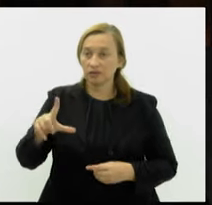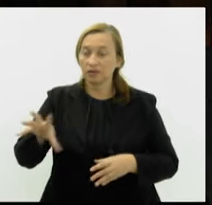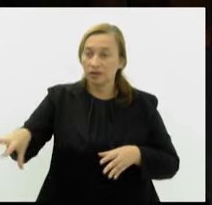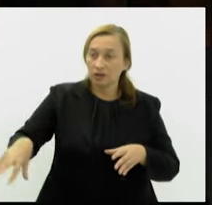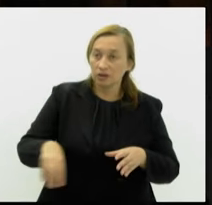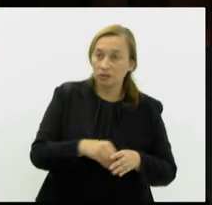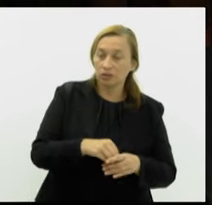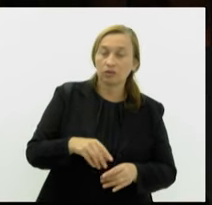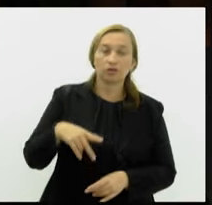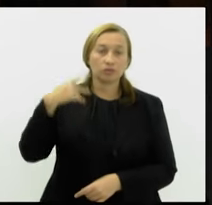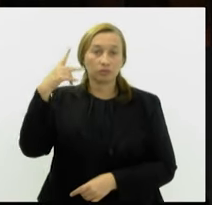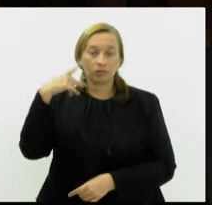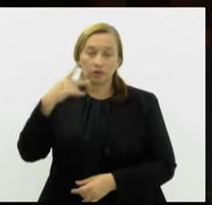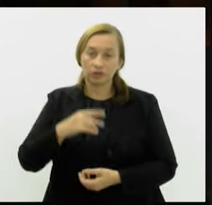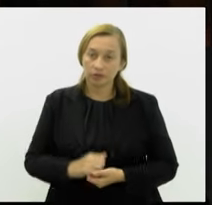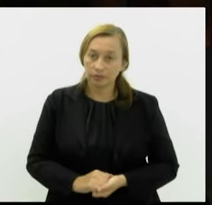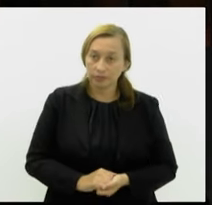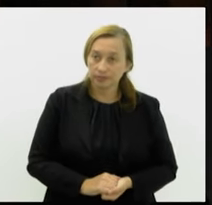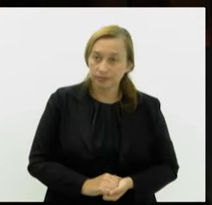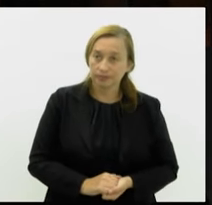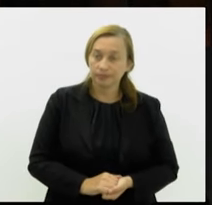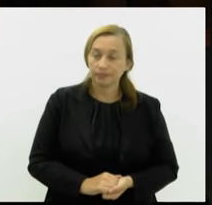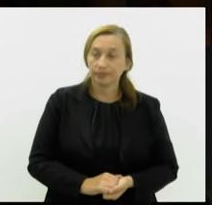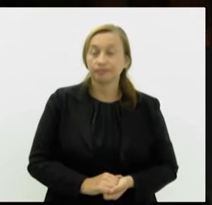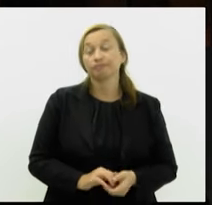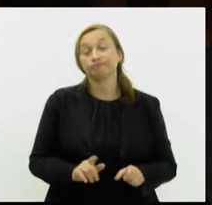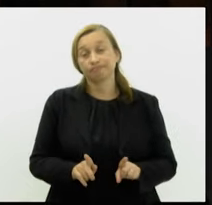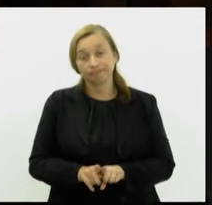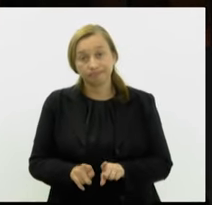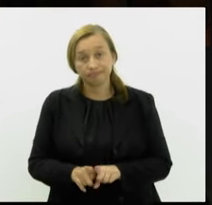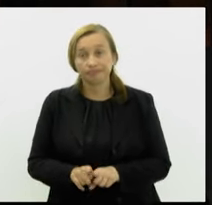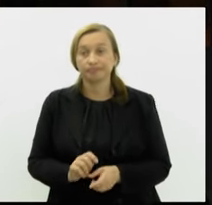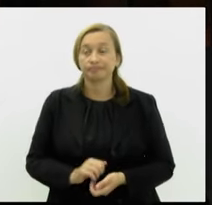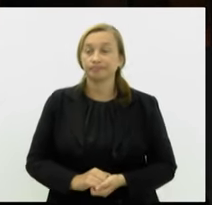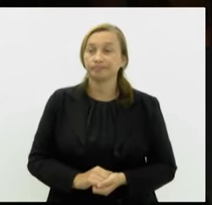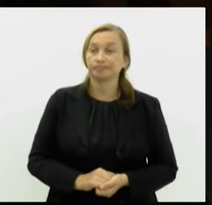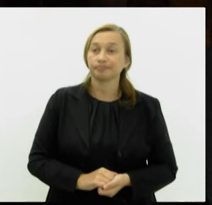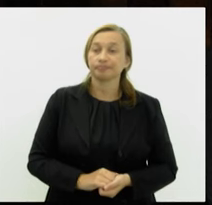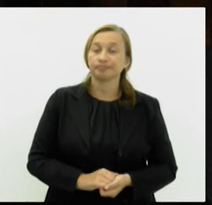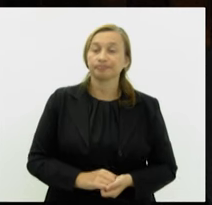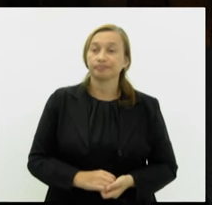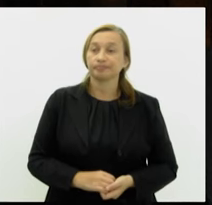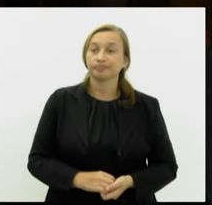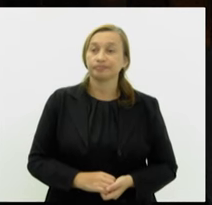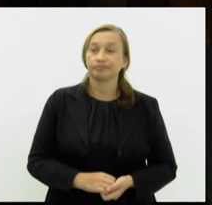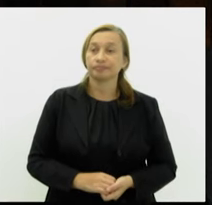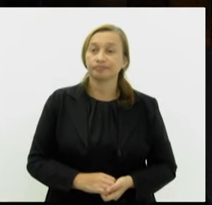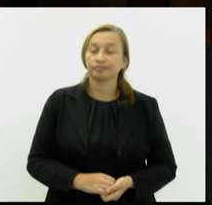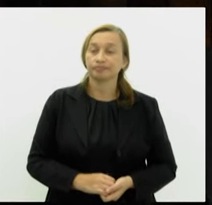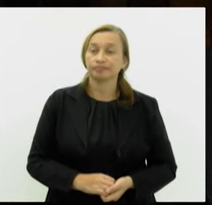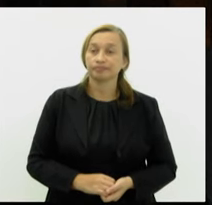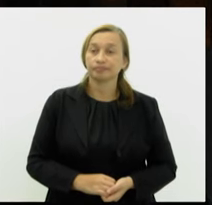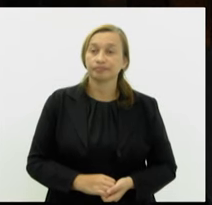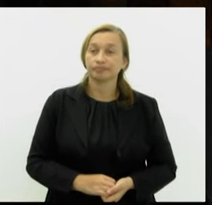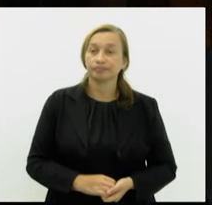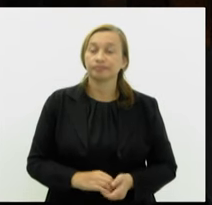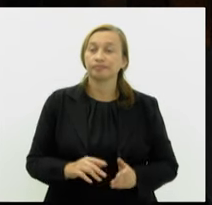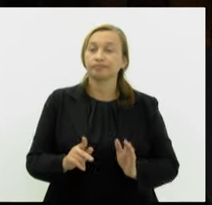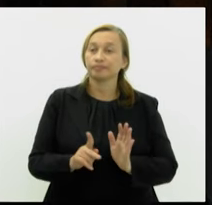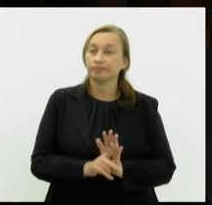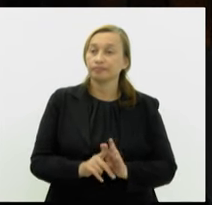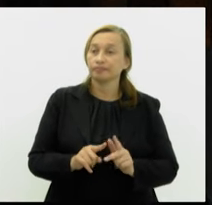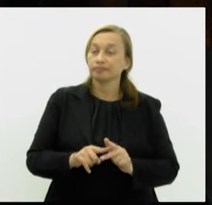um parlamentar. Além disso, o projeto